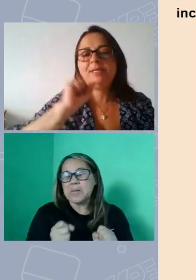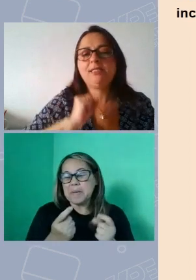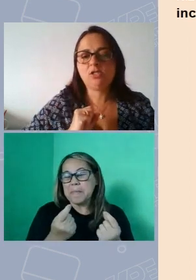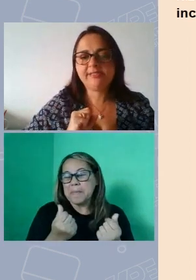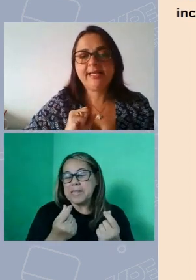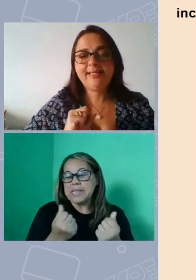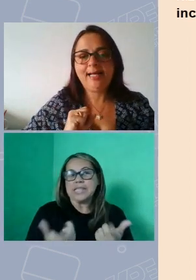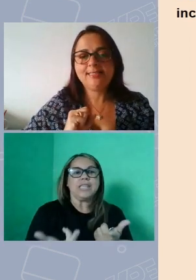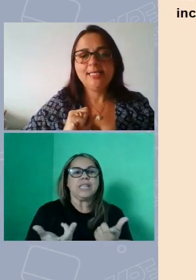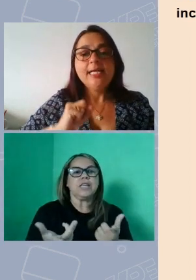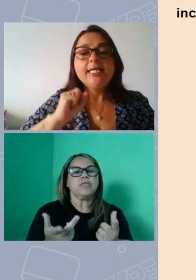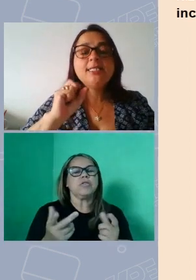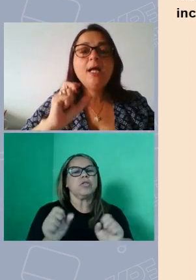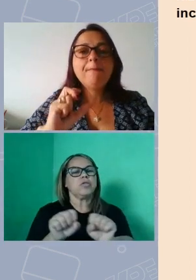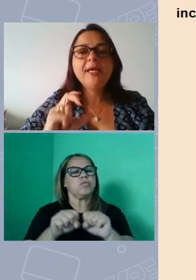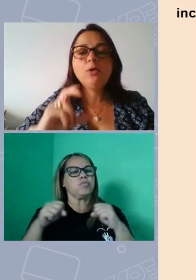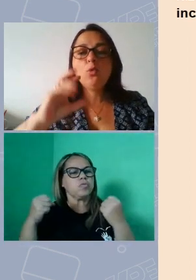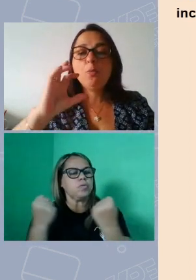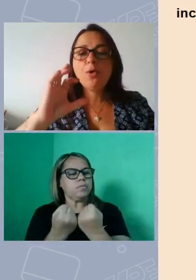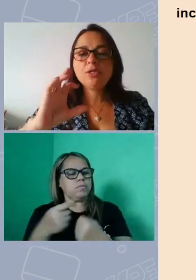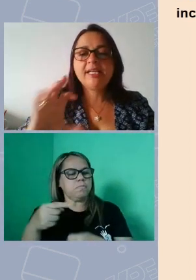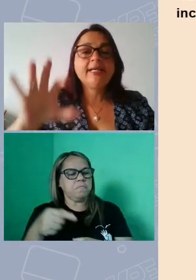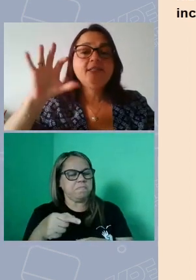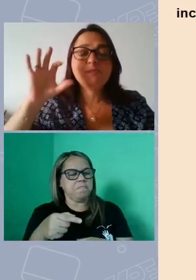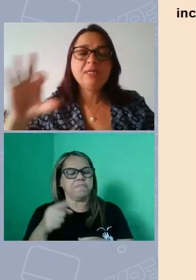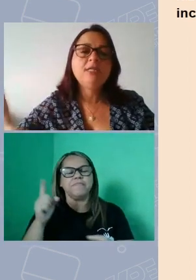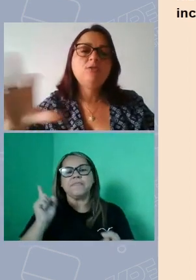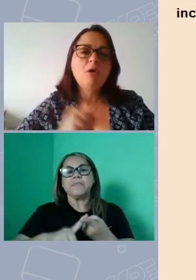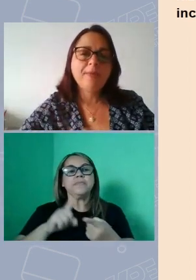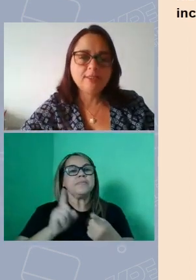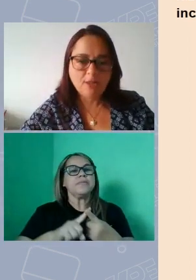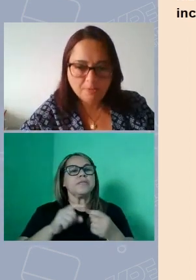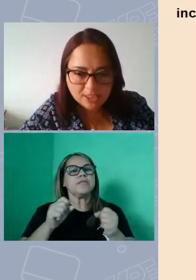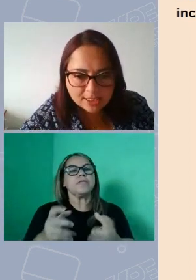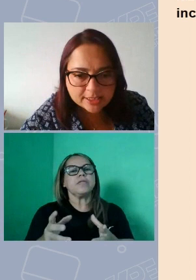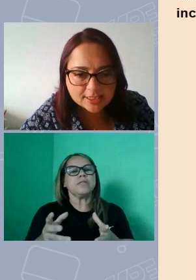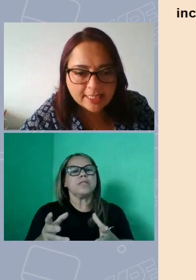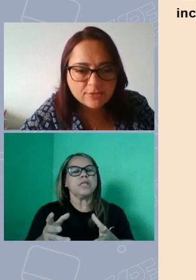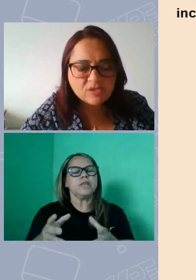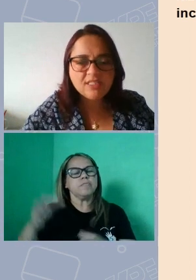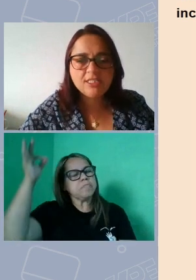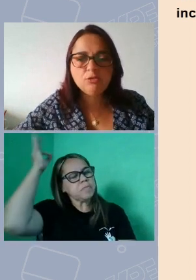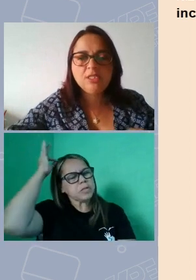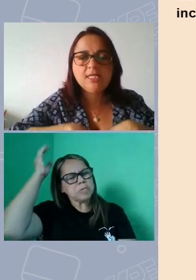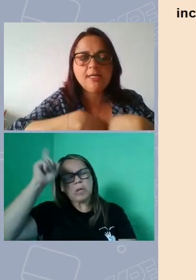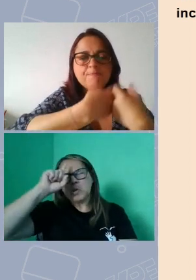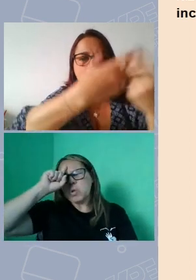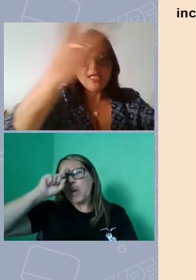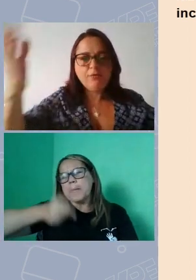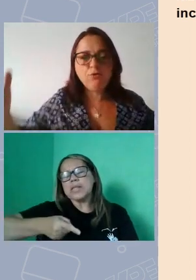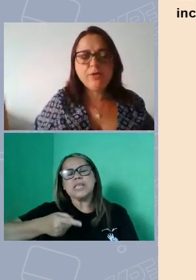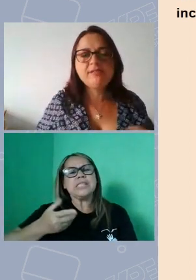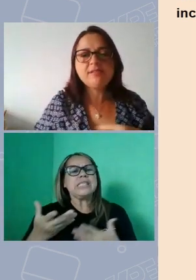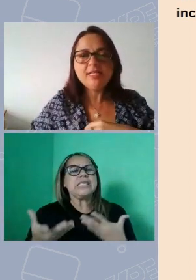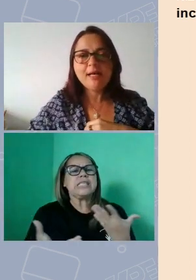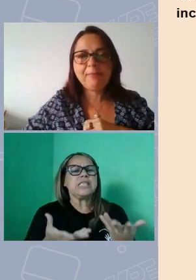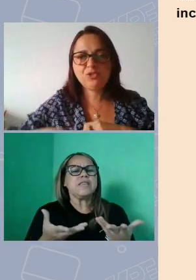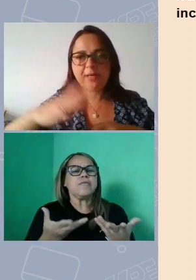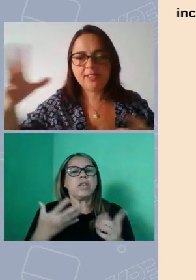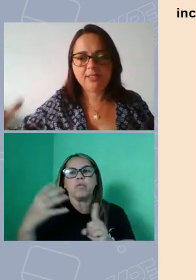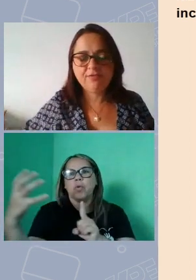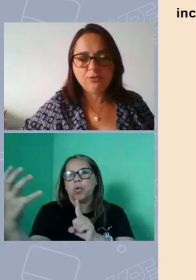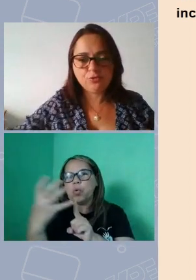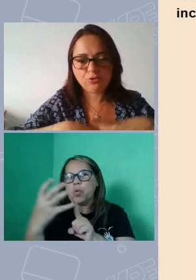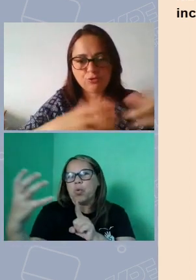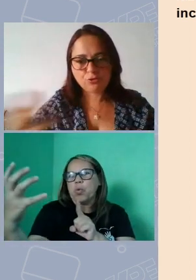numa determinada sociedade e também o poder espiritualmente dominante no sentido de que influencia a